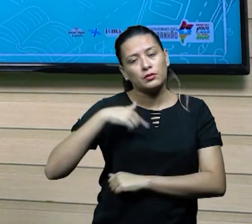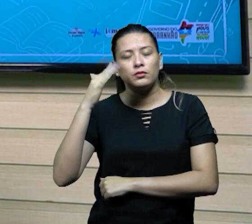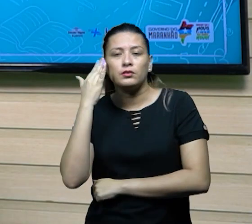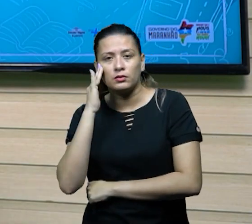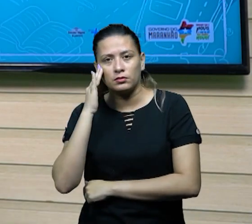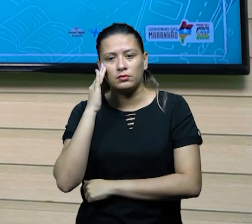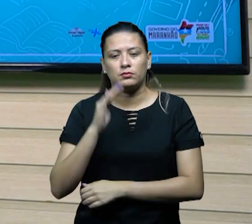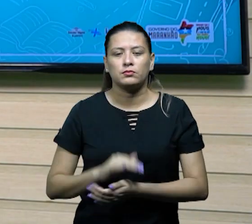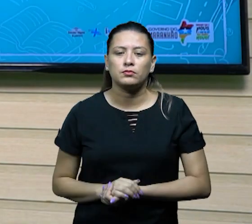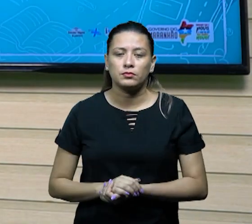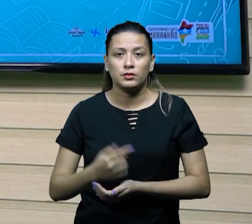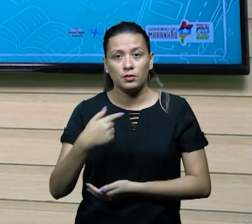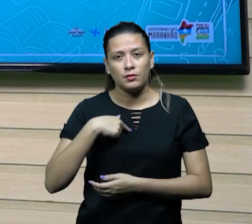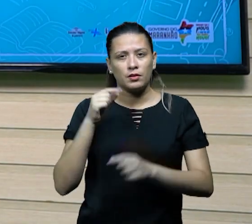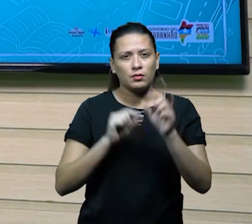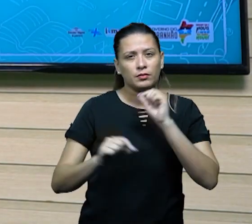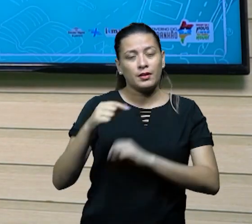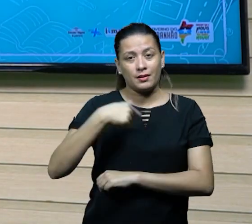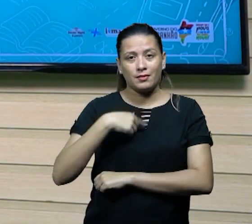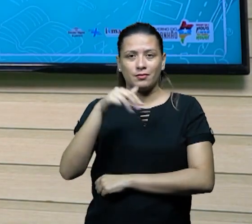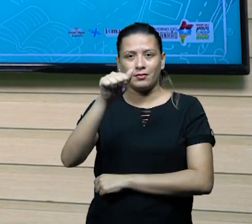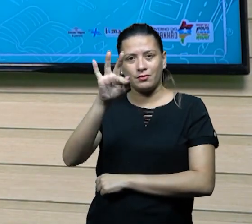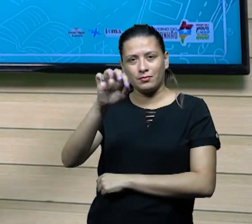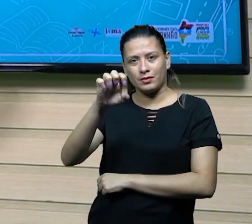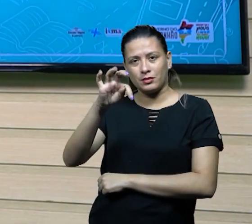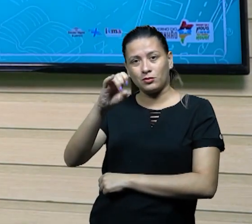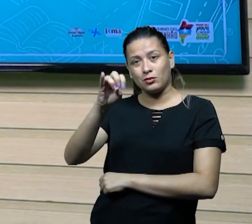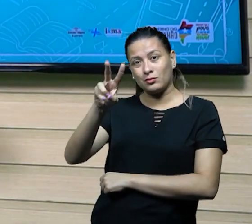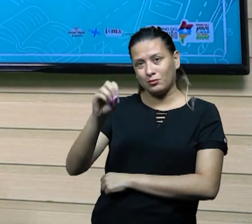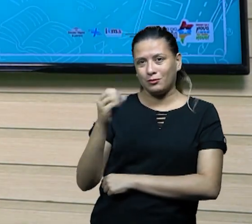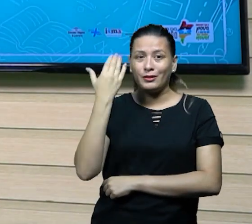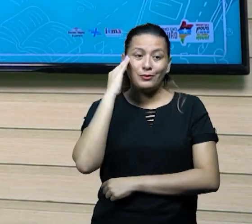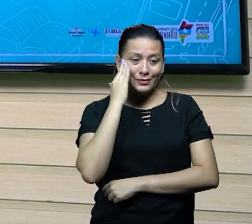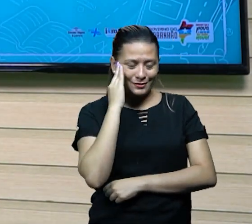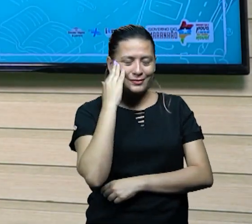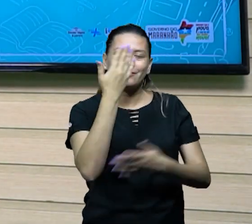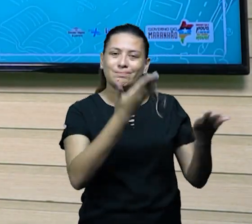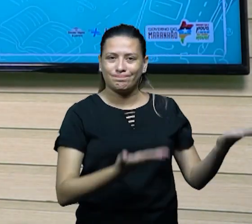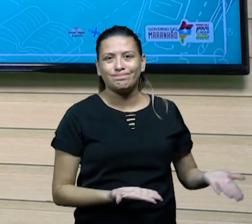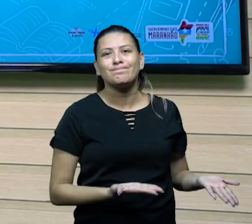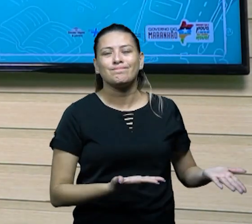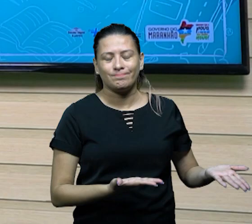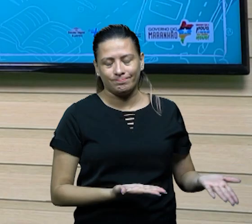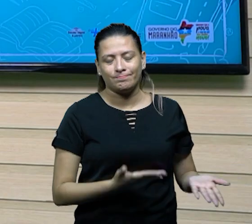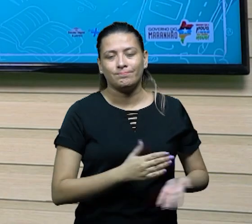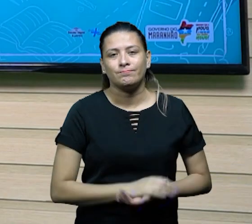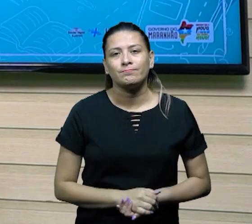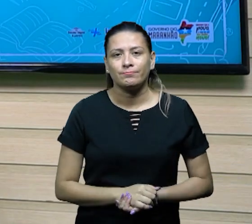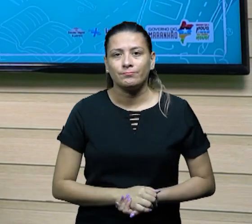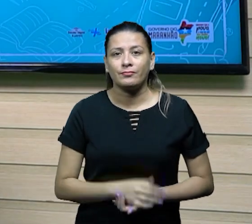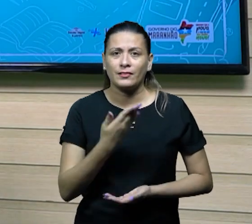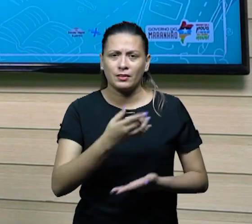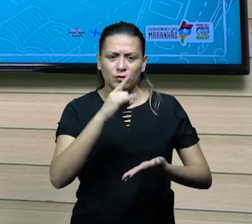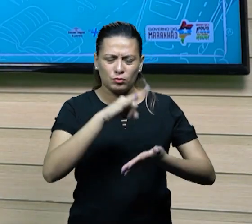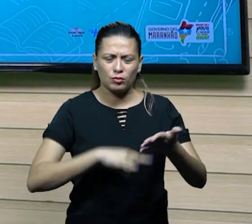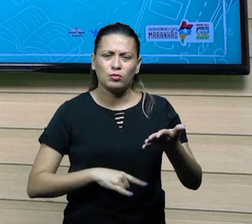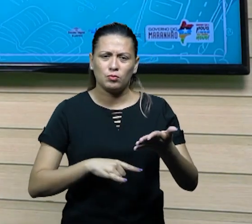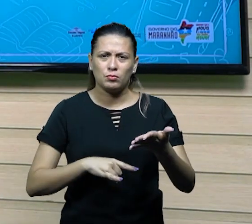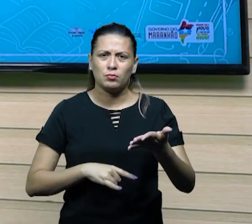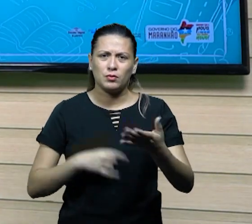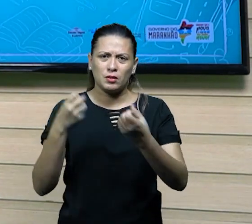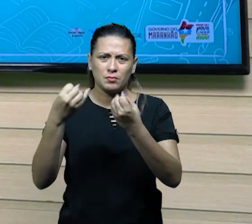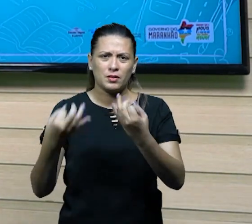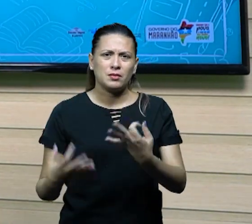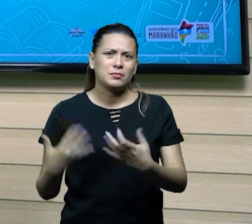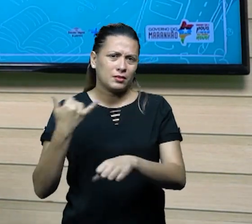busca desenvolver os outros. Eu vou entender. Aí eu fui o quê? Eu fui afetivo com esse funcionário. Eu compreendi, eu tive a